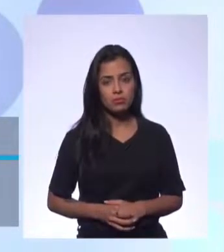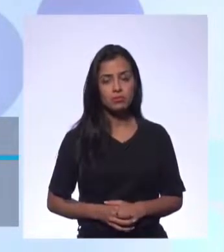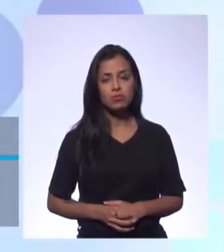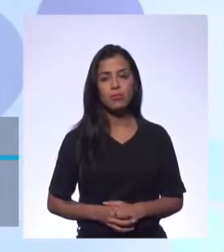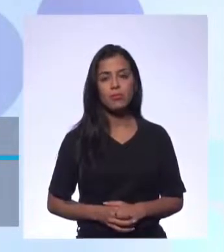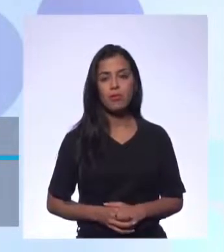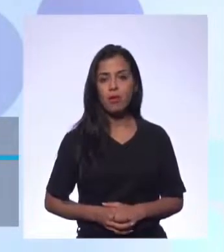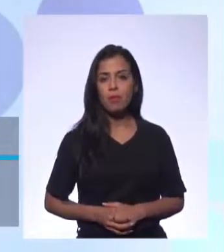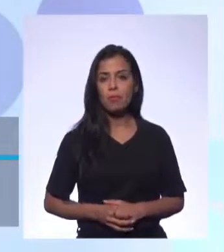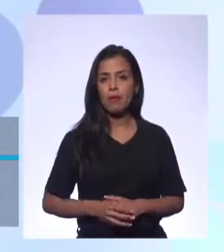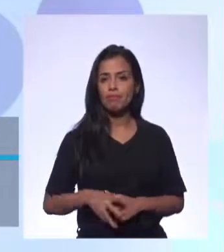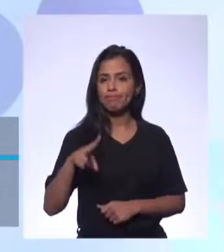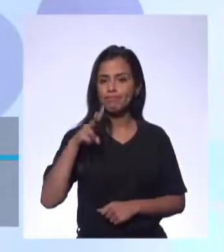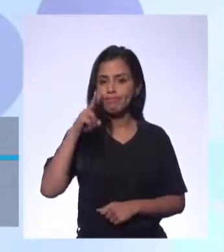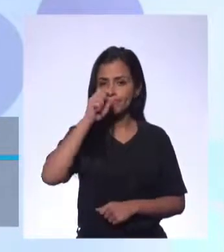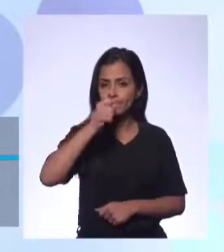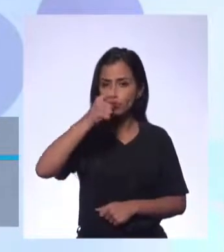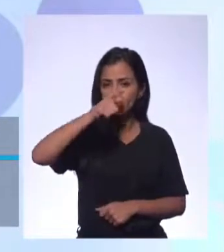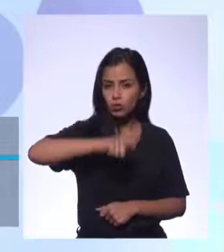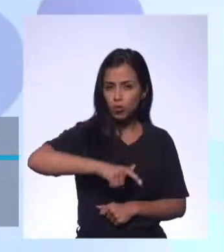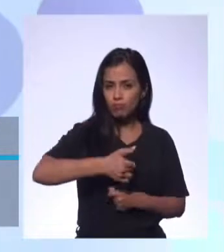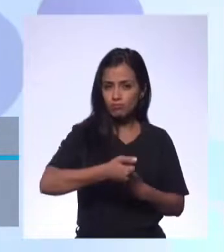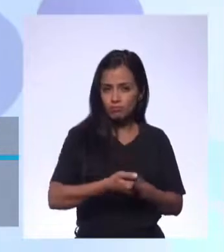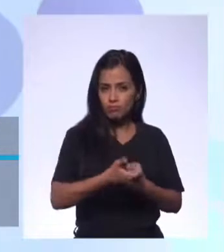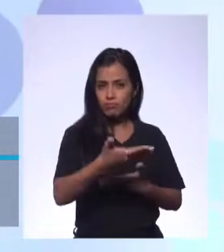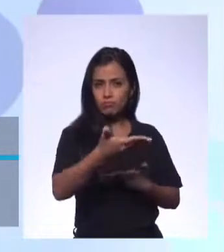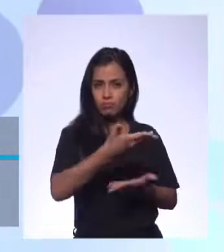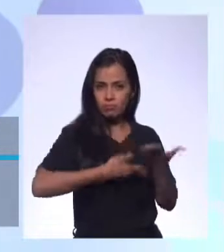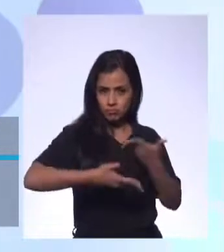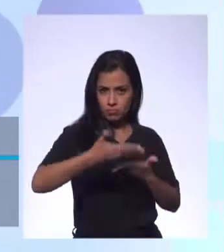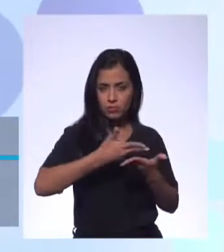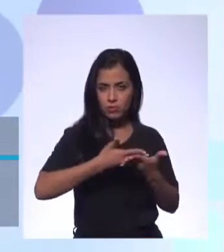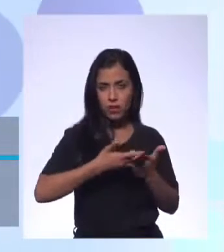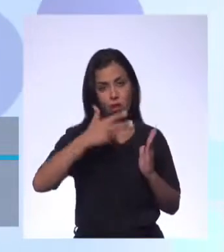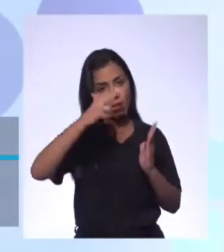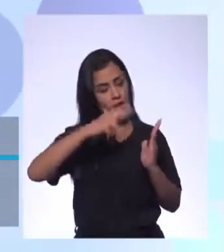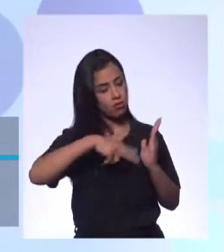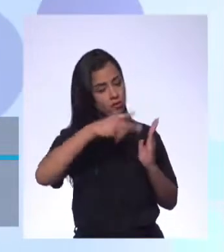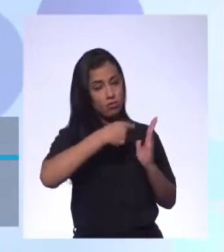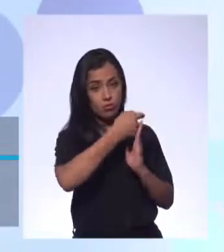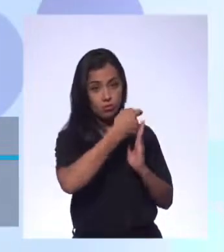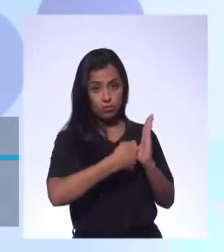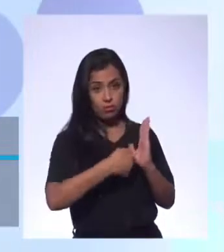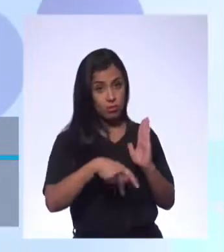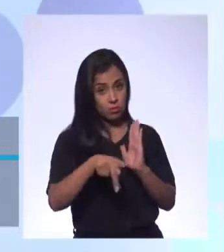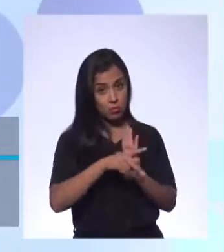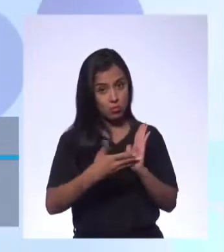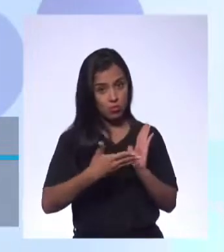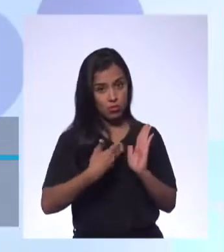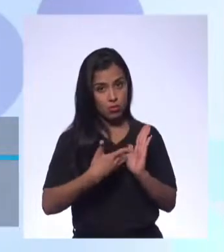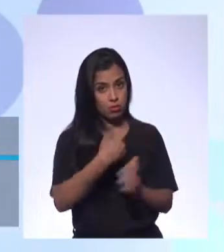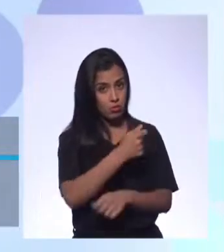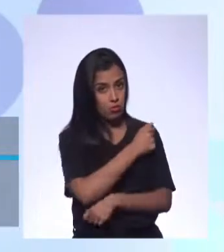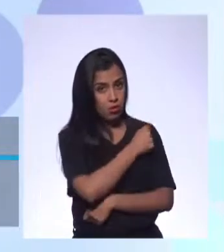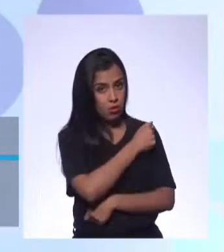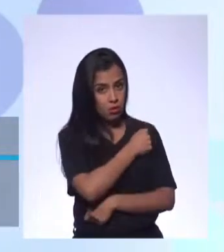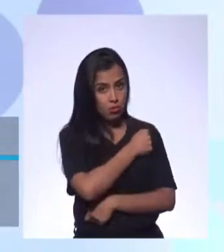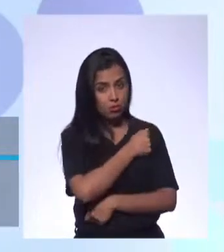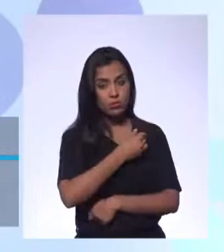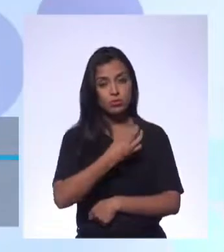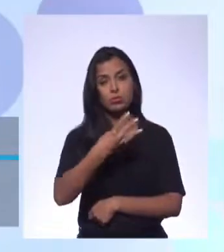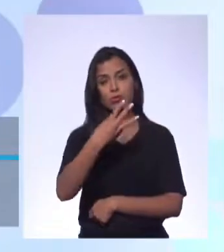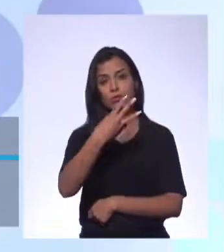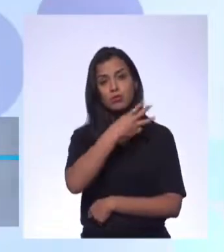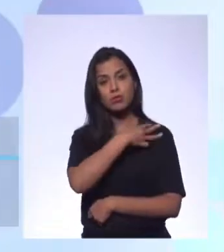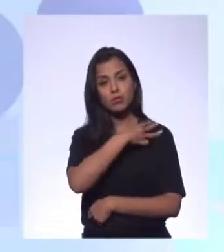que a gente acabou de fazer, vamos para uma leitura compartilhada de texto extraído do caderno do aluno da terceira série